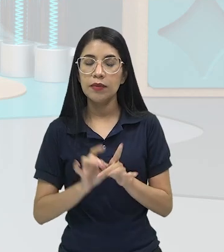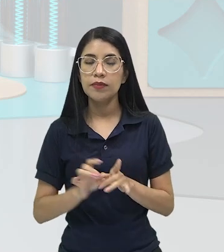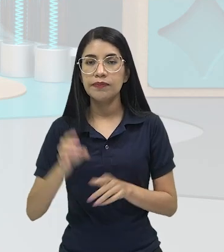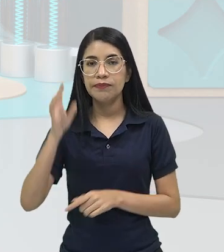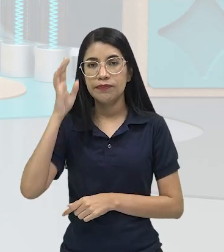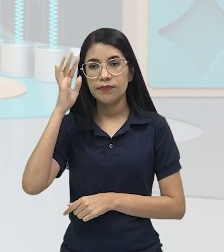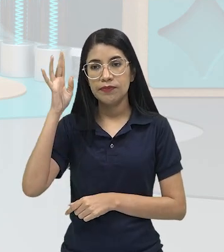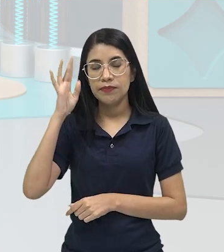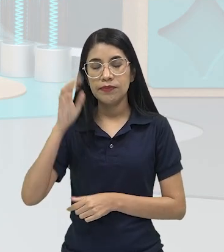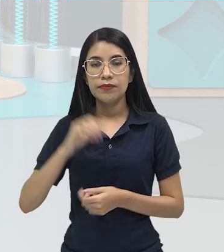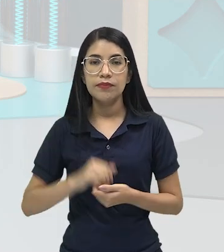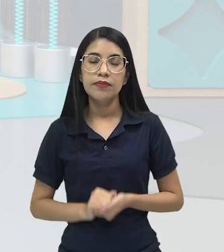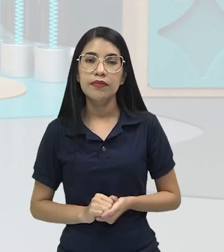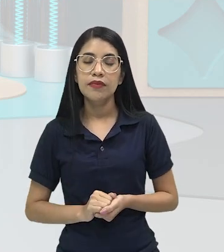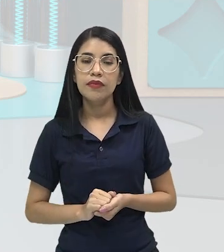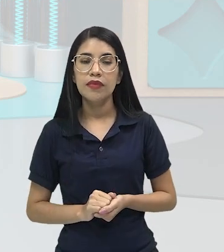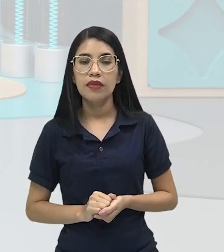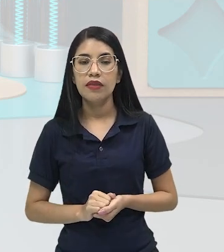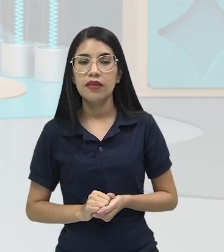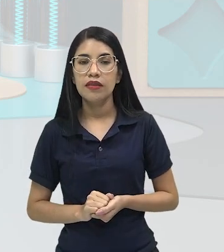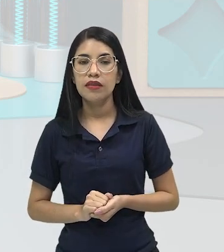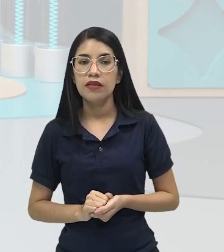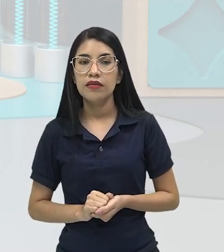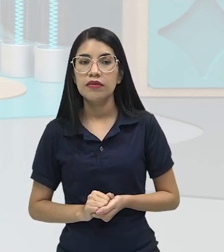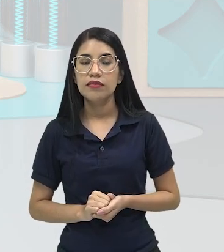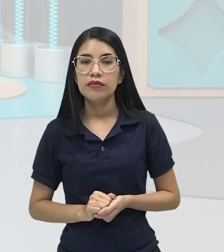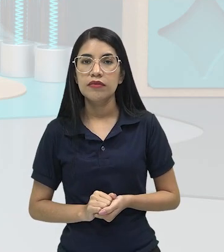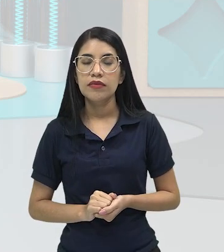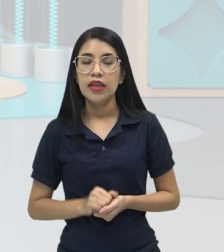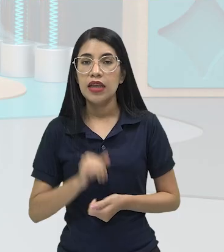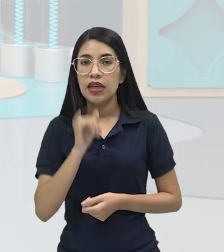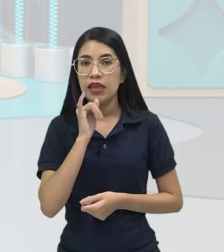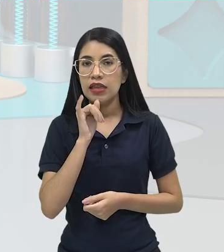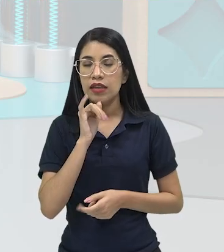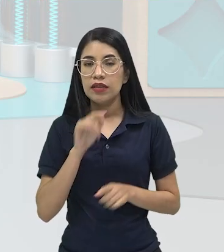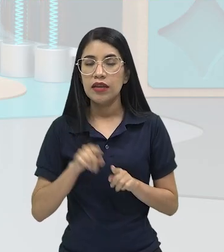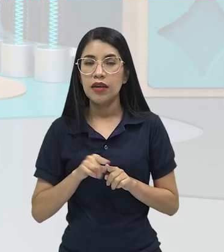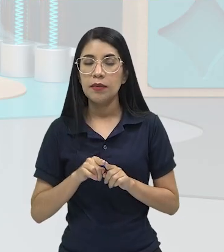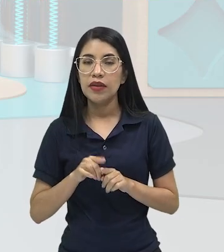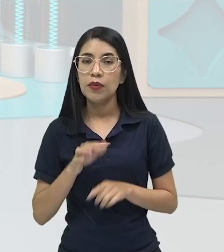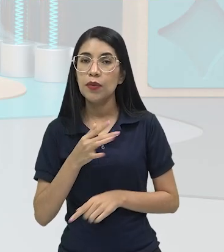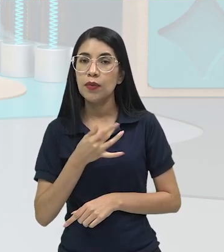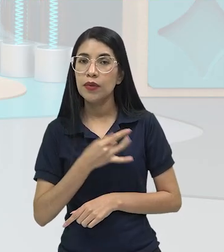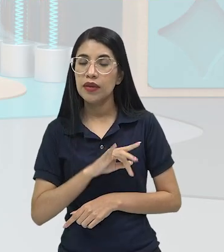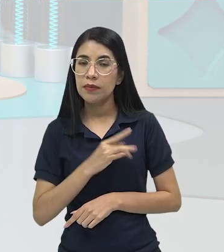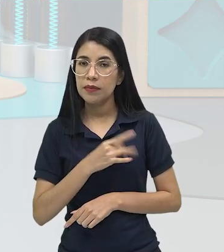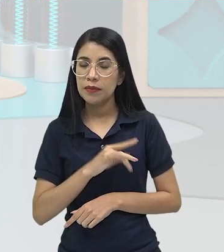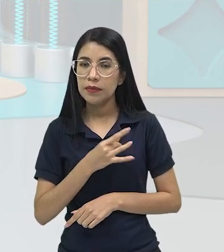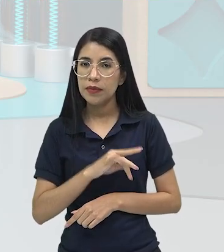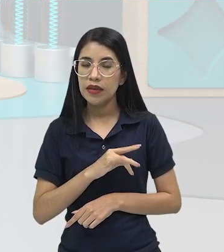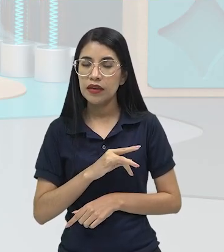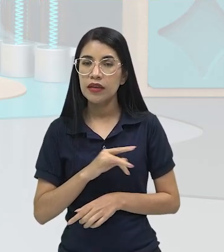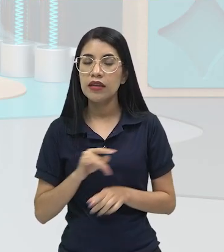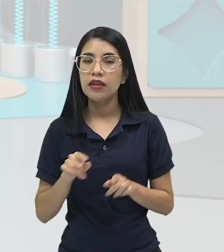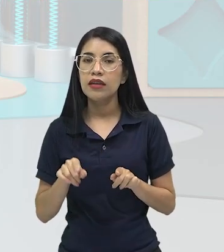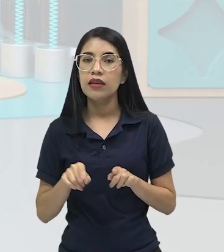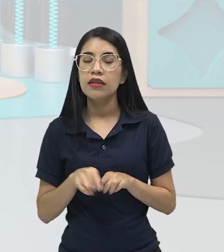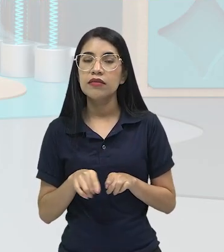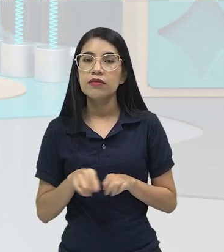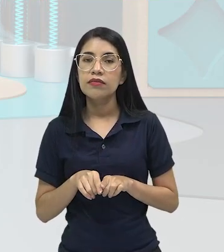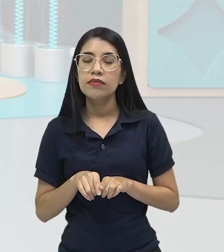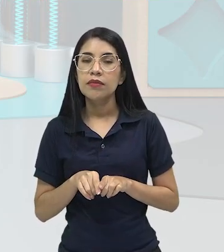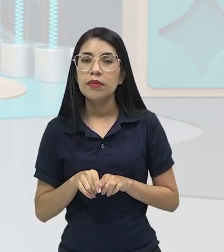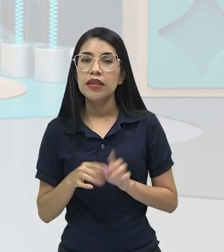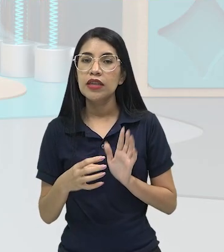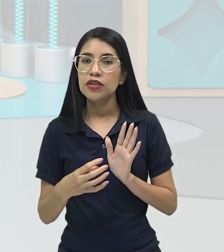seja, da ideia. Nós temos como exemplo a expressão "que pena", e a última estrofe